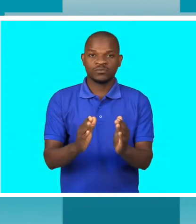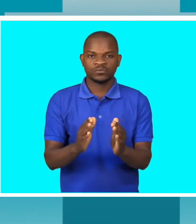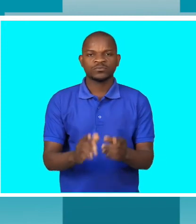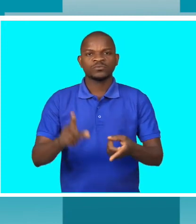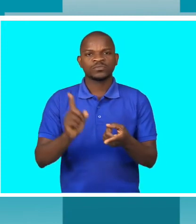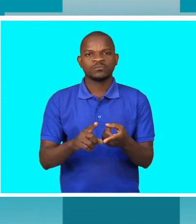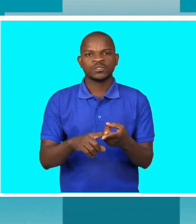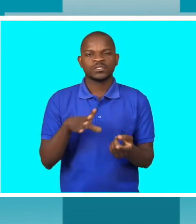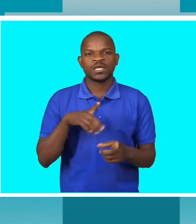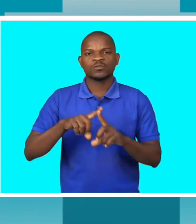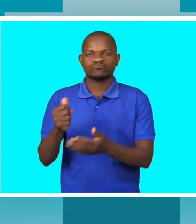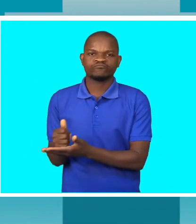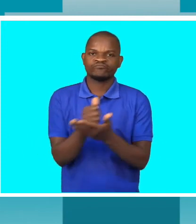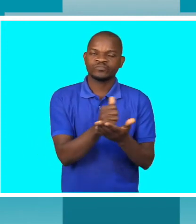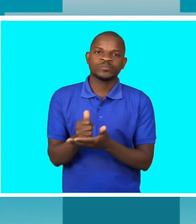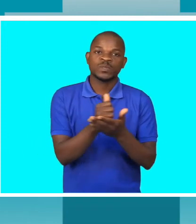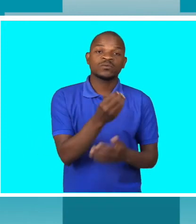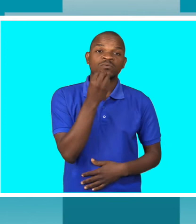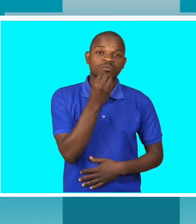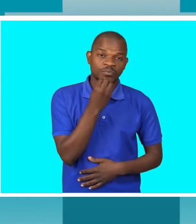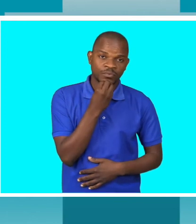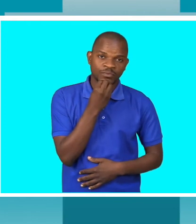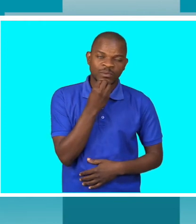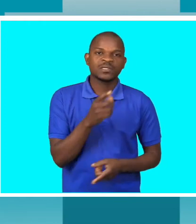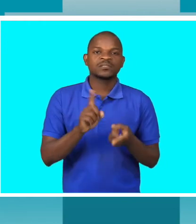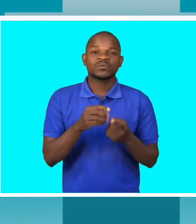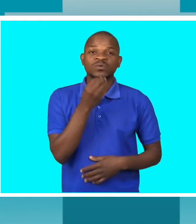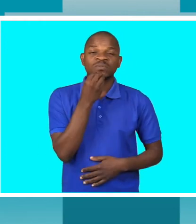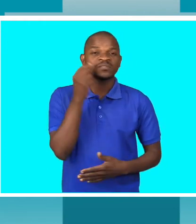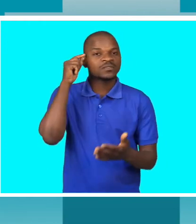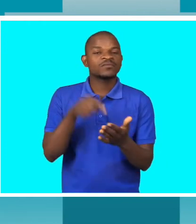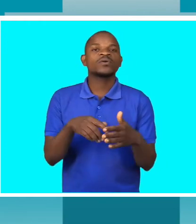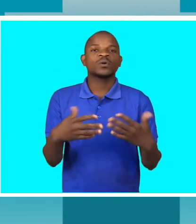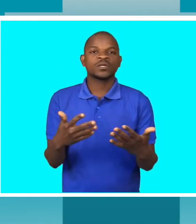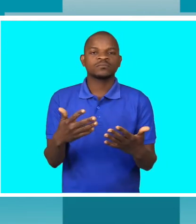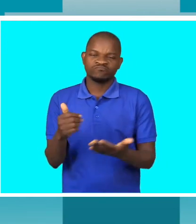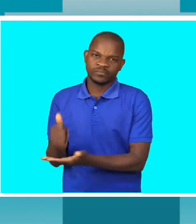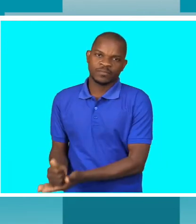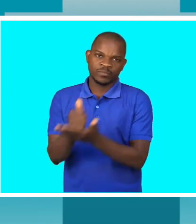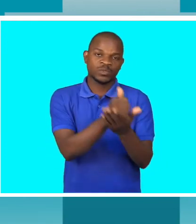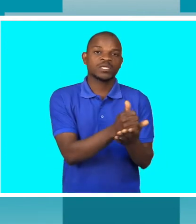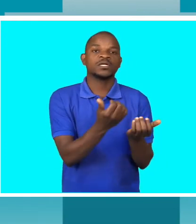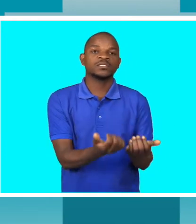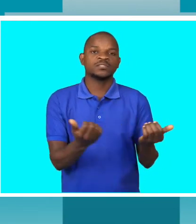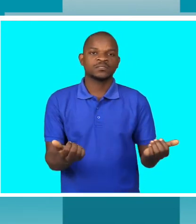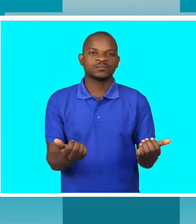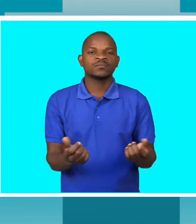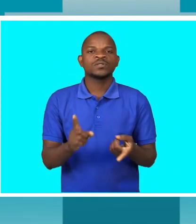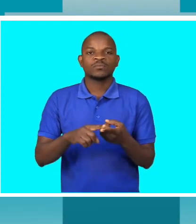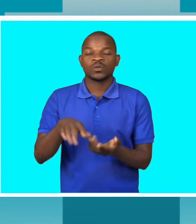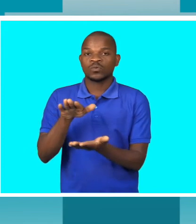torna-se uma circunstância agravante e tem que ser chamado à responsabilidade nos termos dentro dos limites da lei